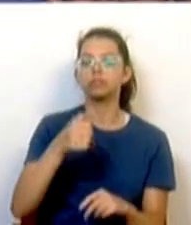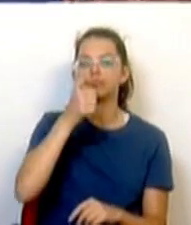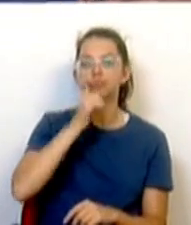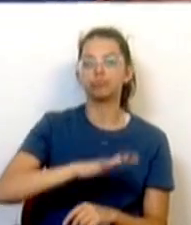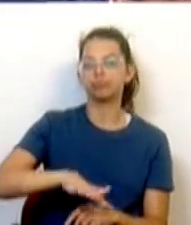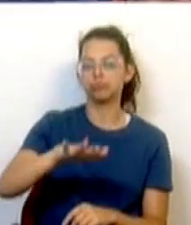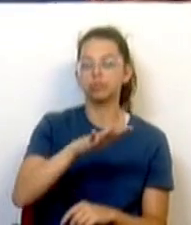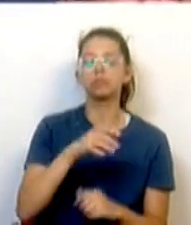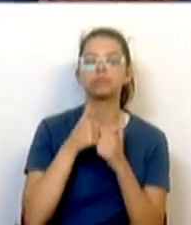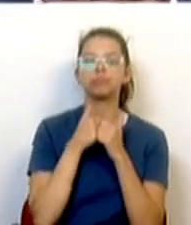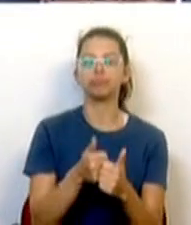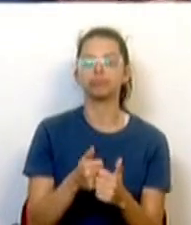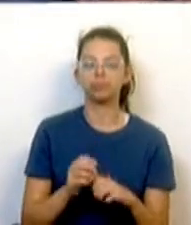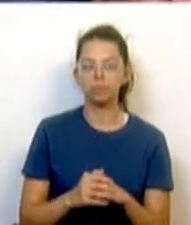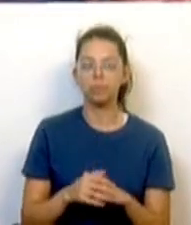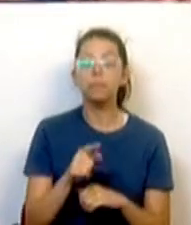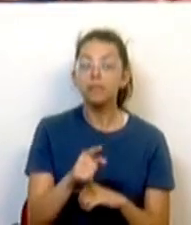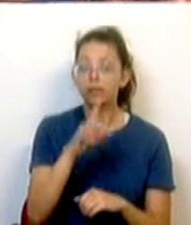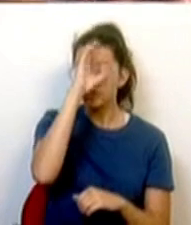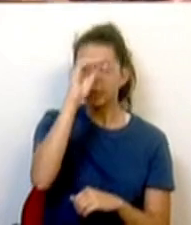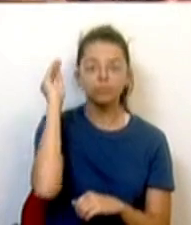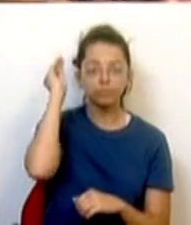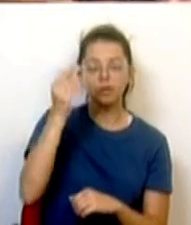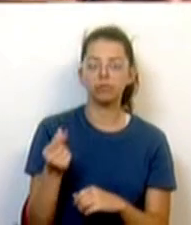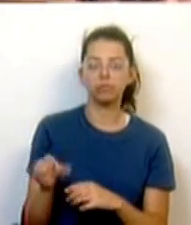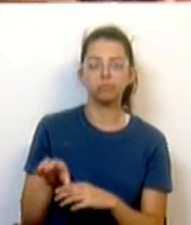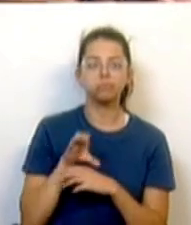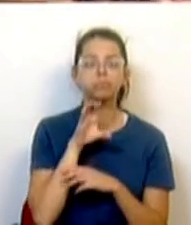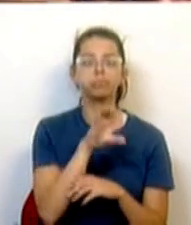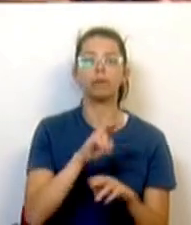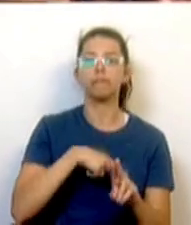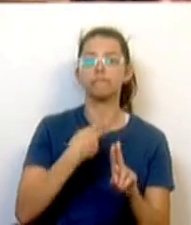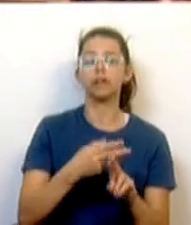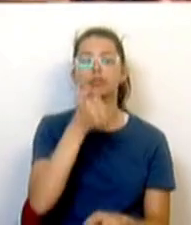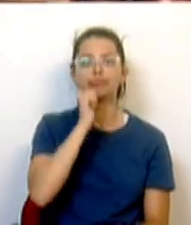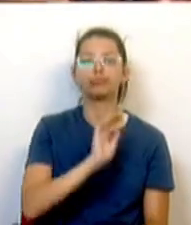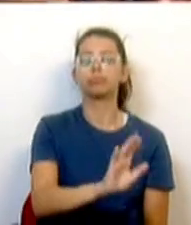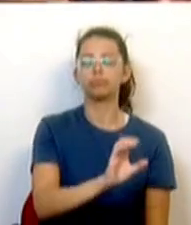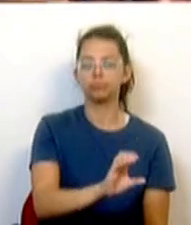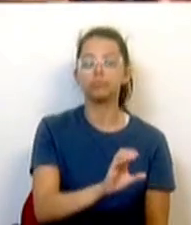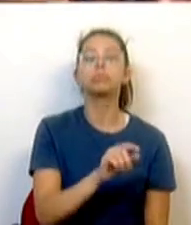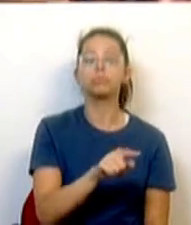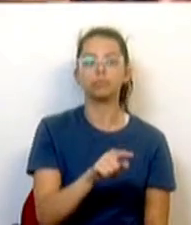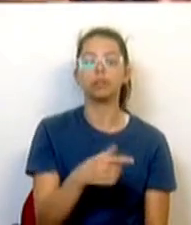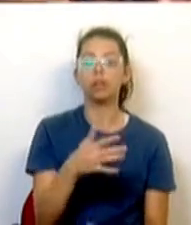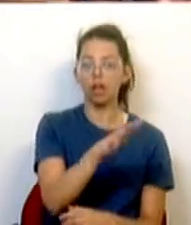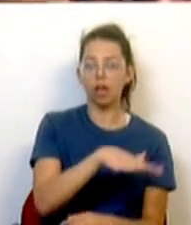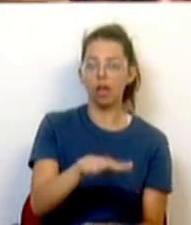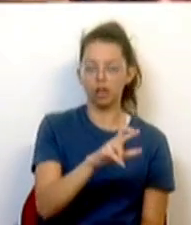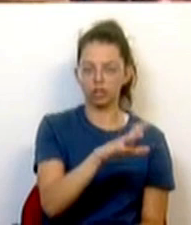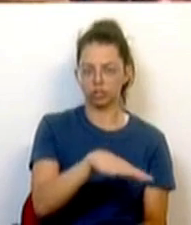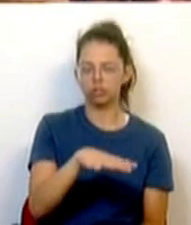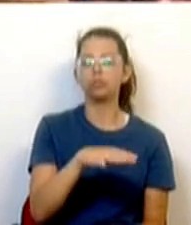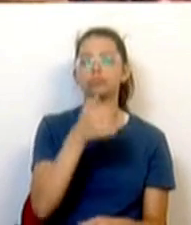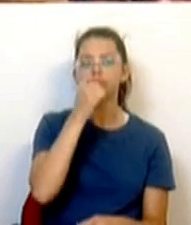é o Governo da República que mais que duplicou os fundos comunitários para a Região Autónoma dos Açores, fazendo com que a região tenha neste momento fundos comunitários que